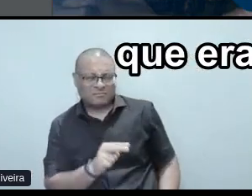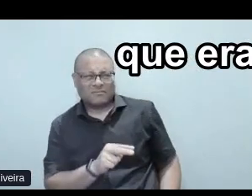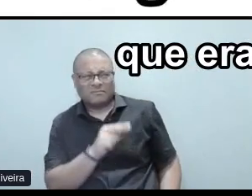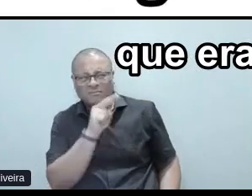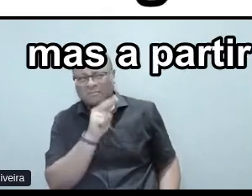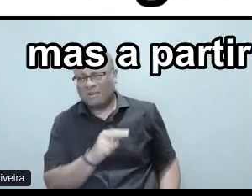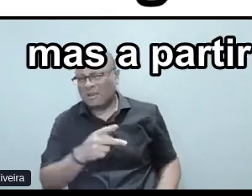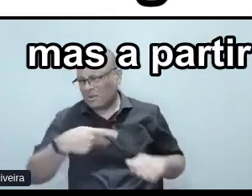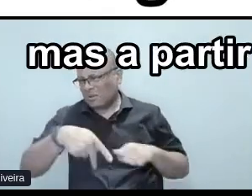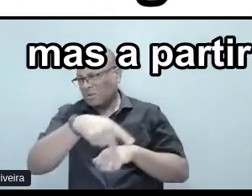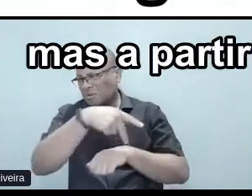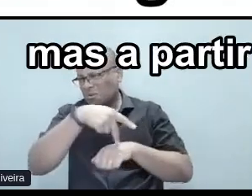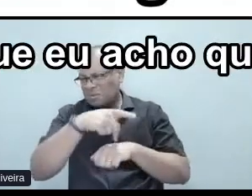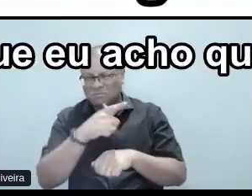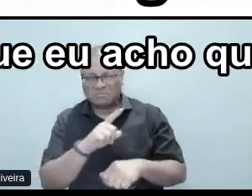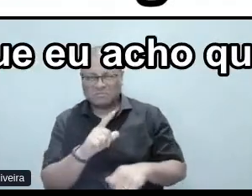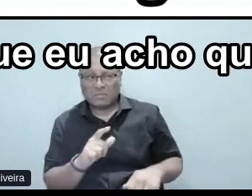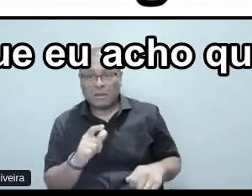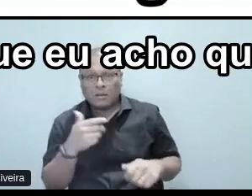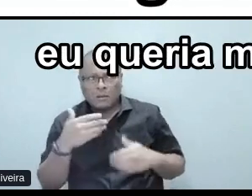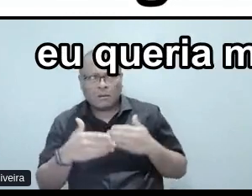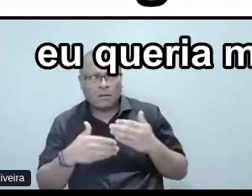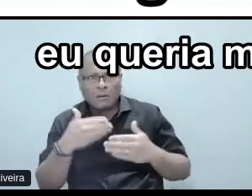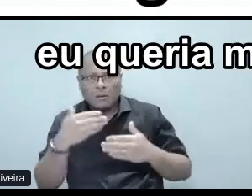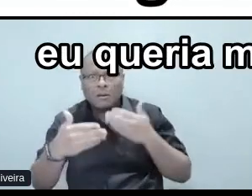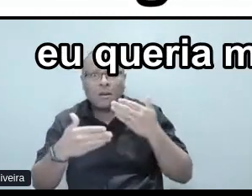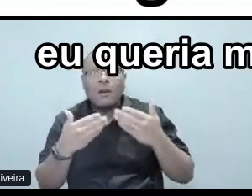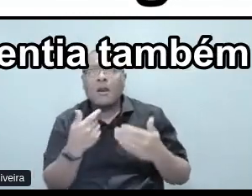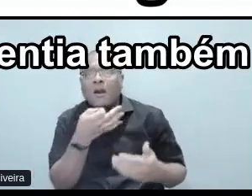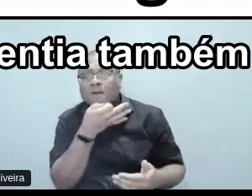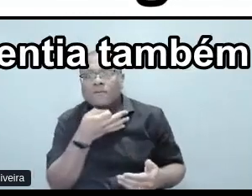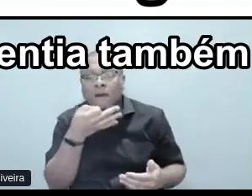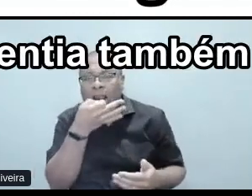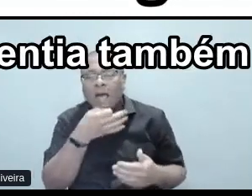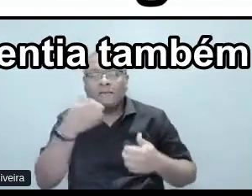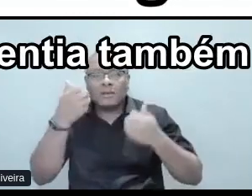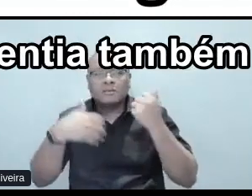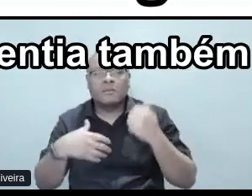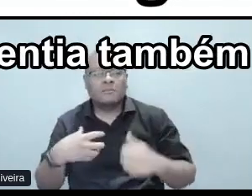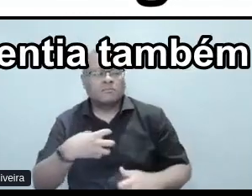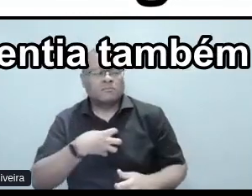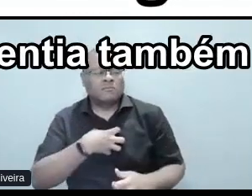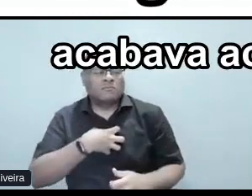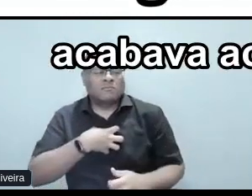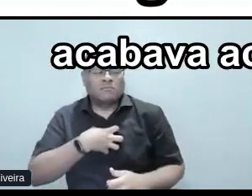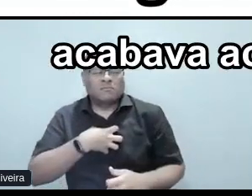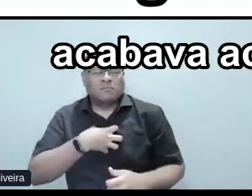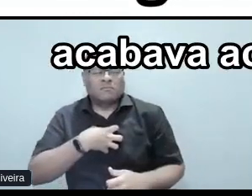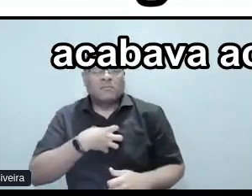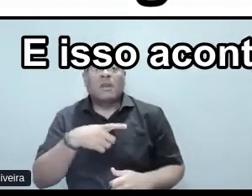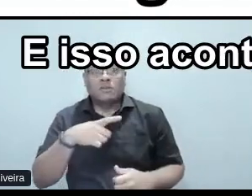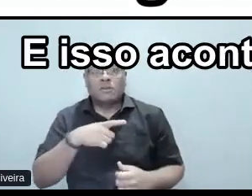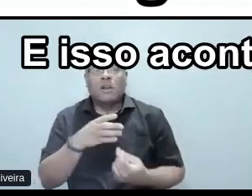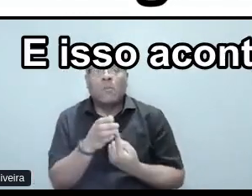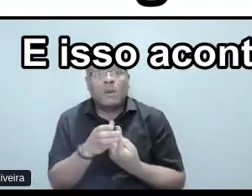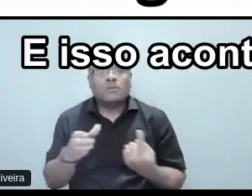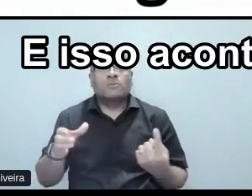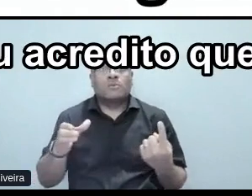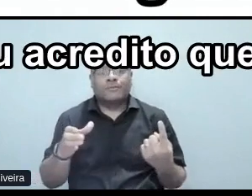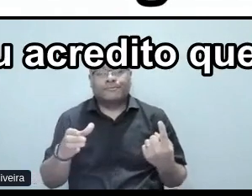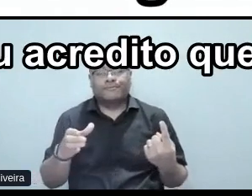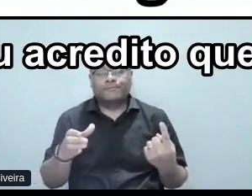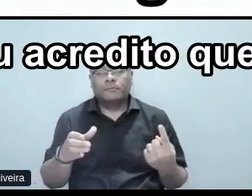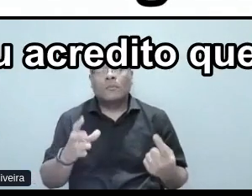de fora, mas a partir do momento que eu acho que eu abri a boca, eu que ia me expressar, eu sentia também que essa exclusão acabava acontecendo, e